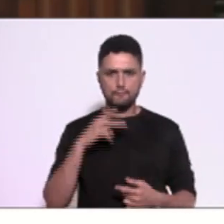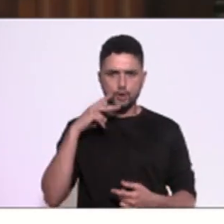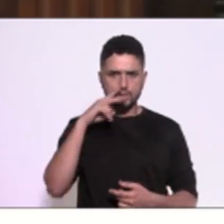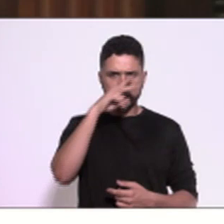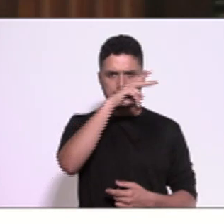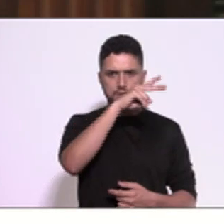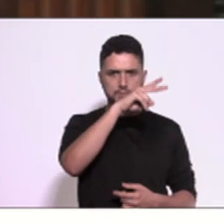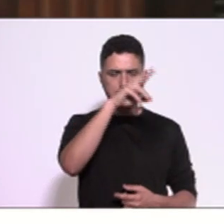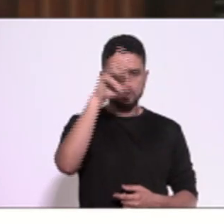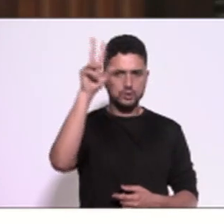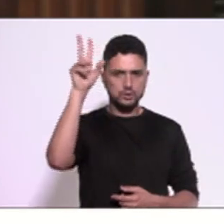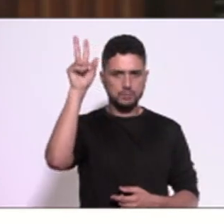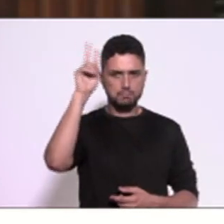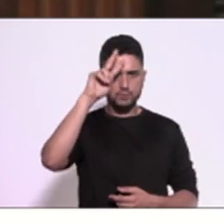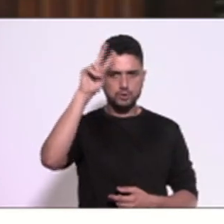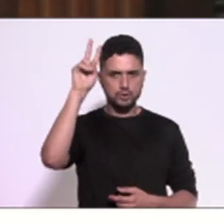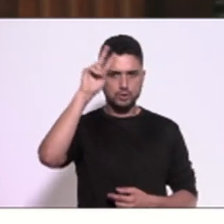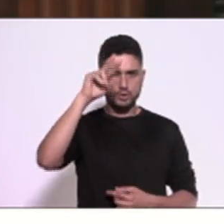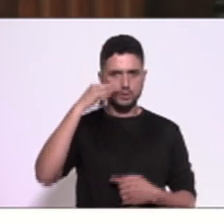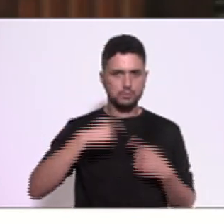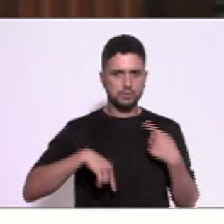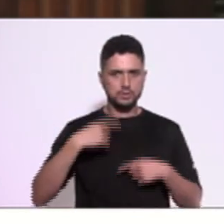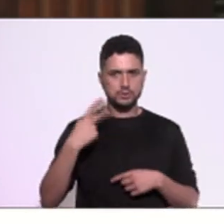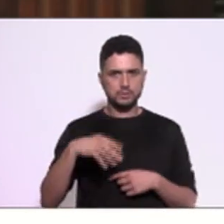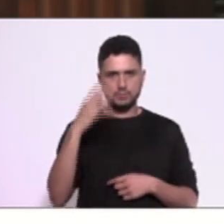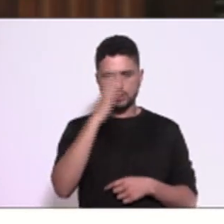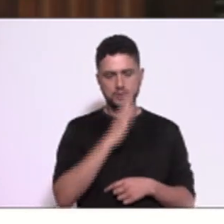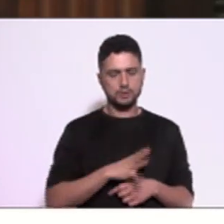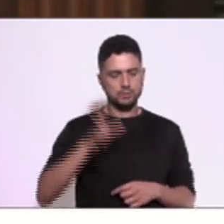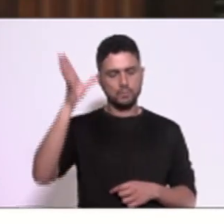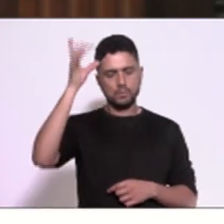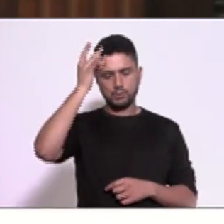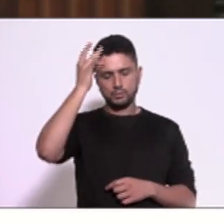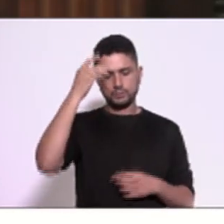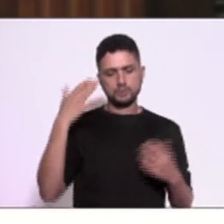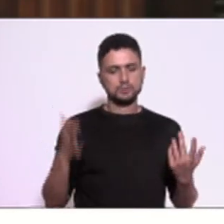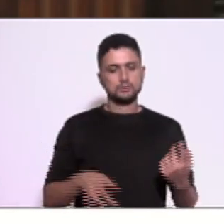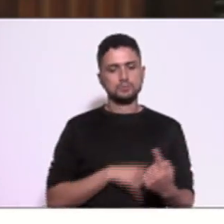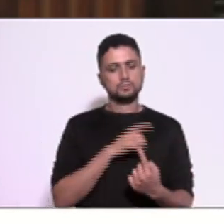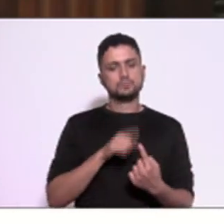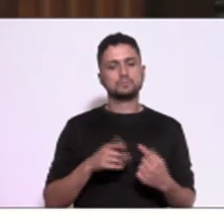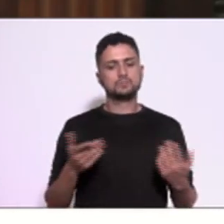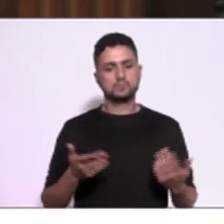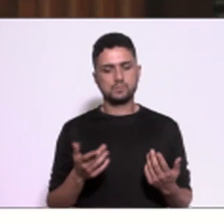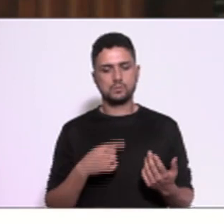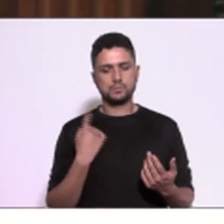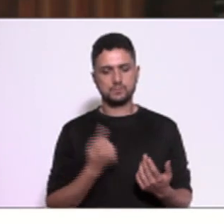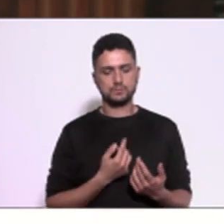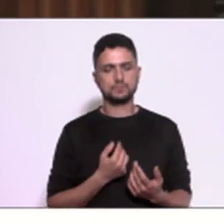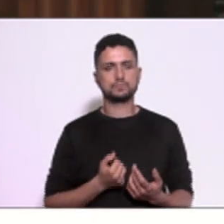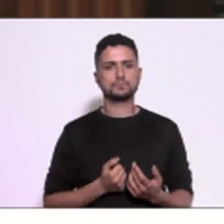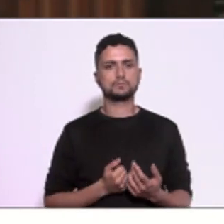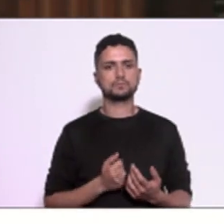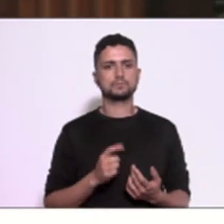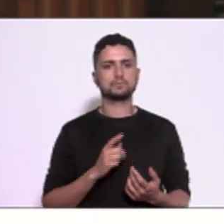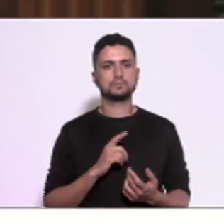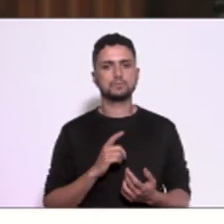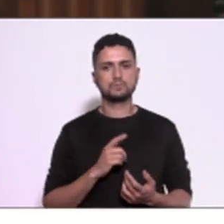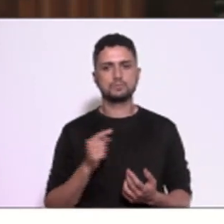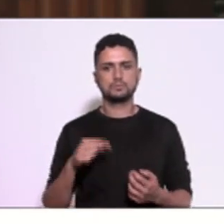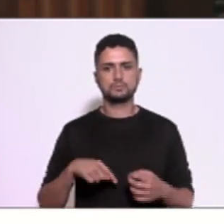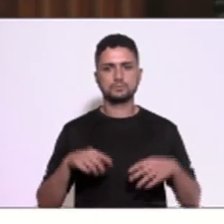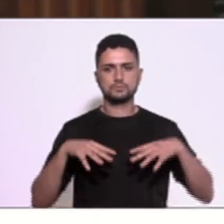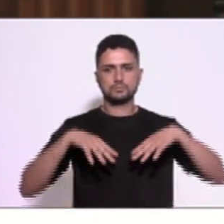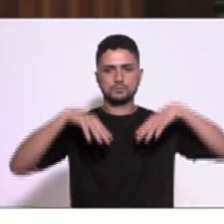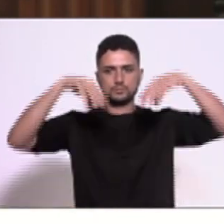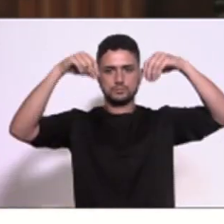da memória histórica da política brasileira. Esse é o nosso papel hoje aqui, afirmar o Palácio Tiradentes como um